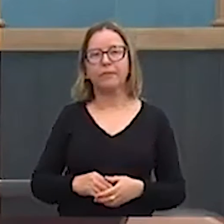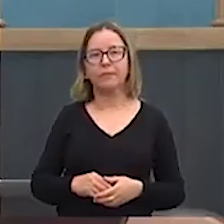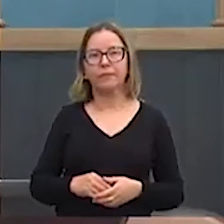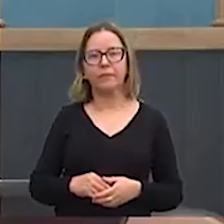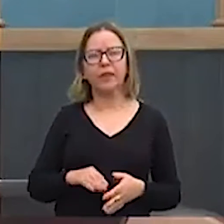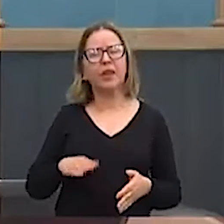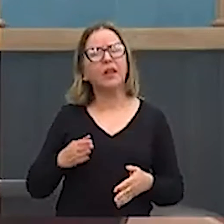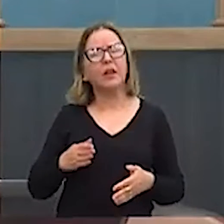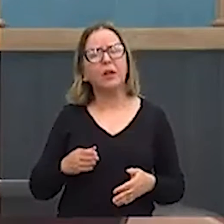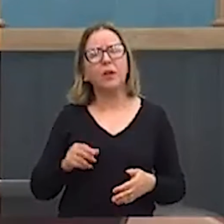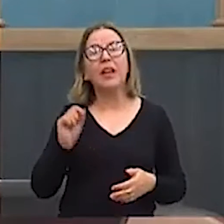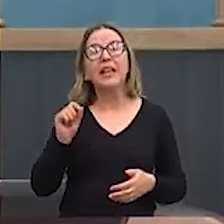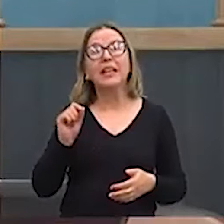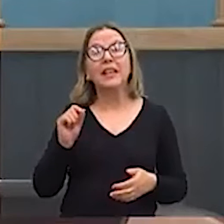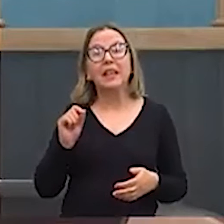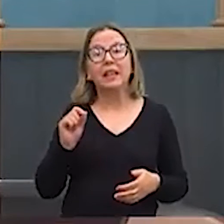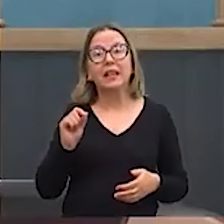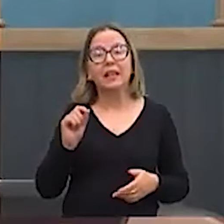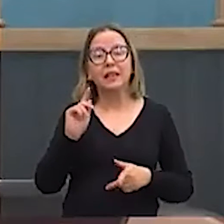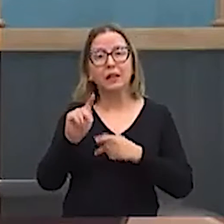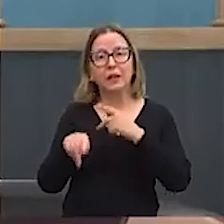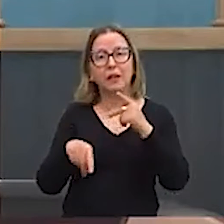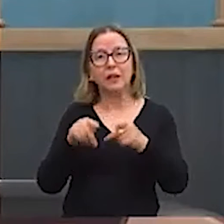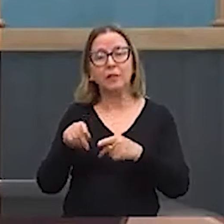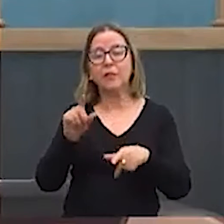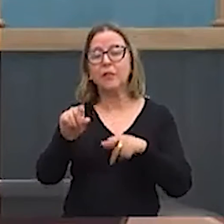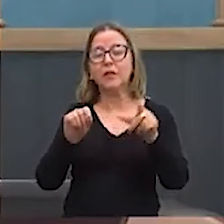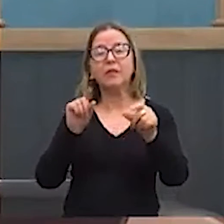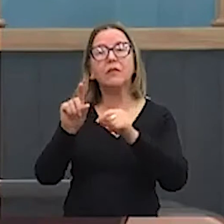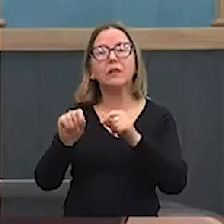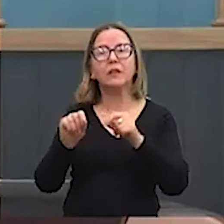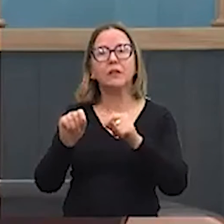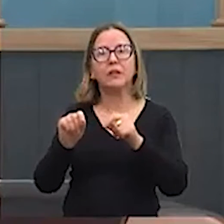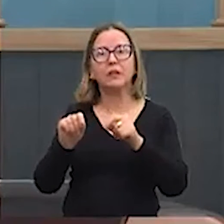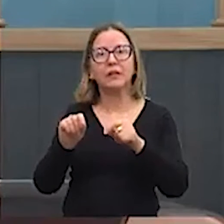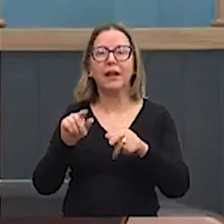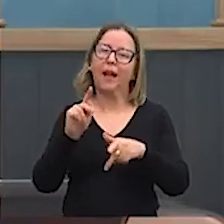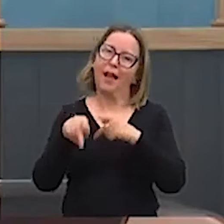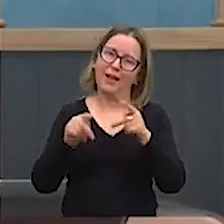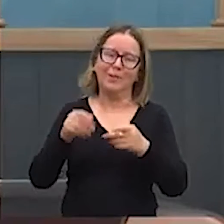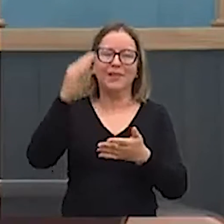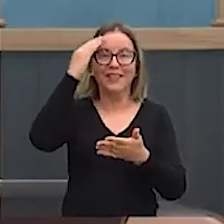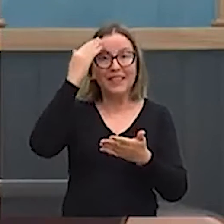Então, quem são os eleitos? Os que creem.